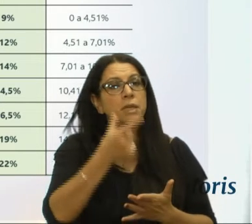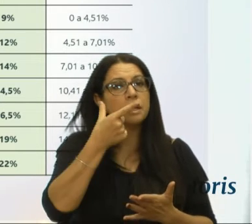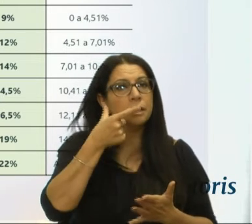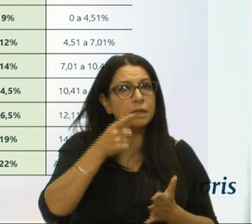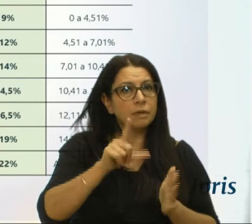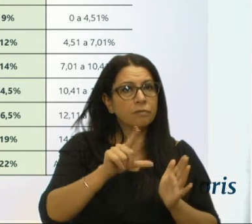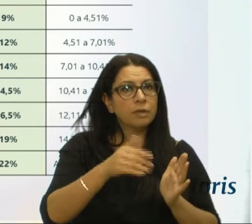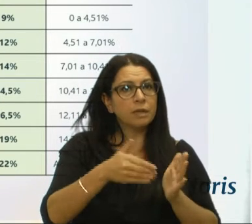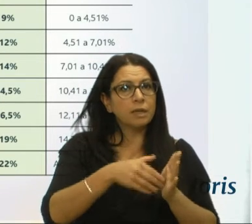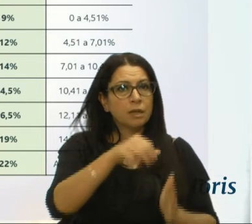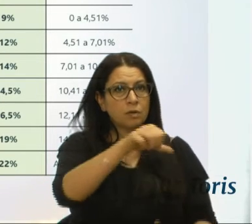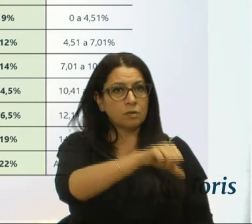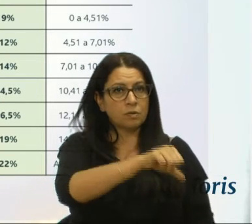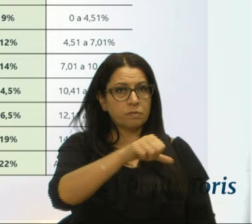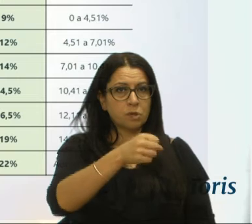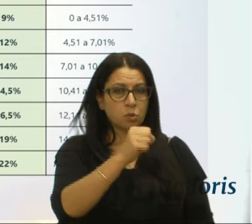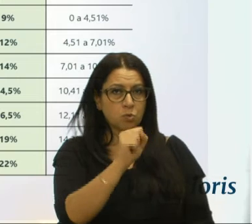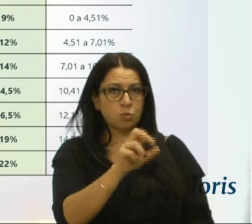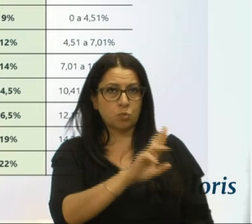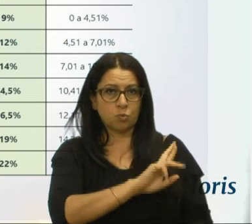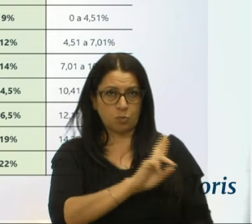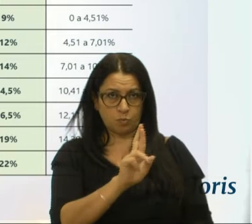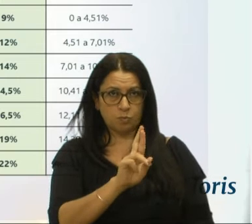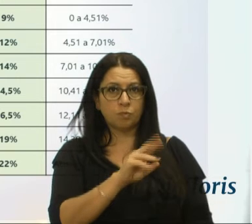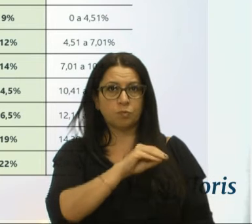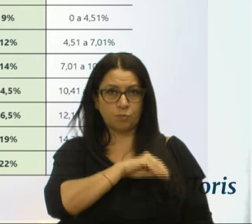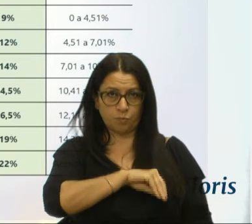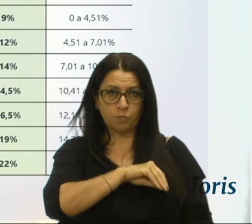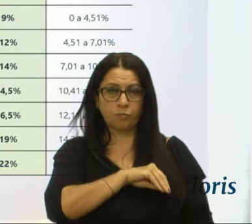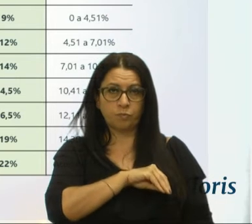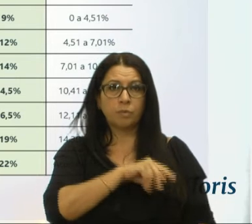até R$ 998